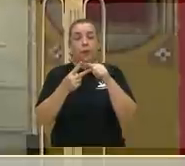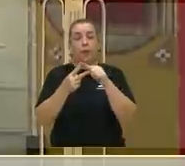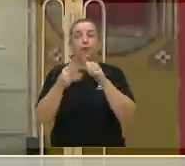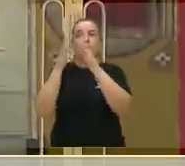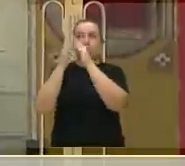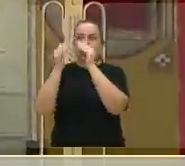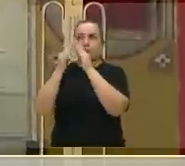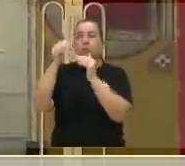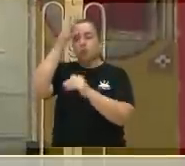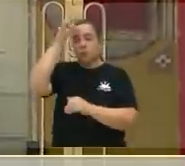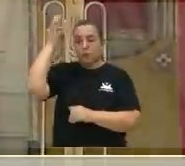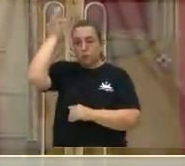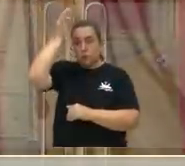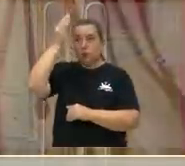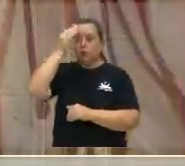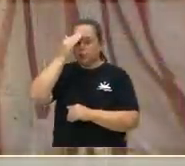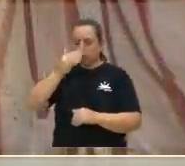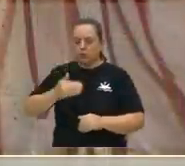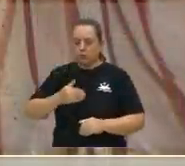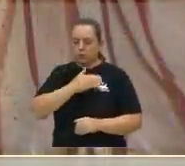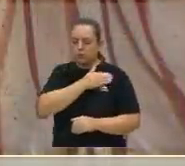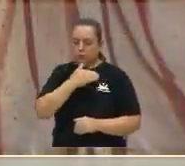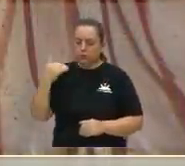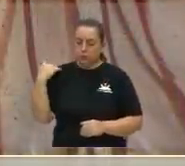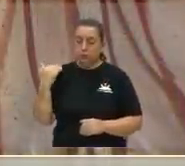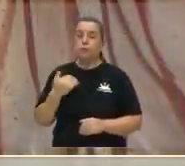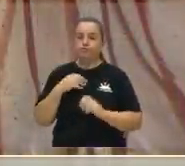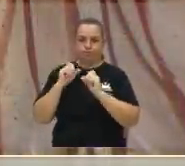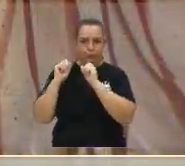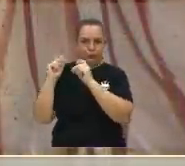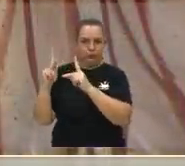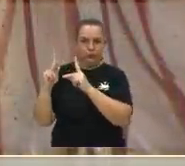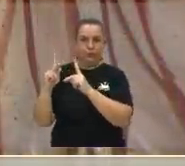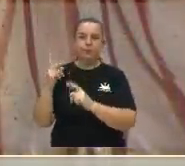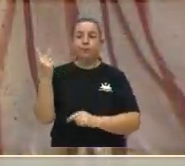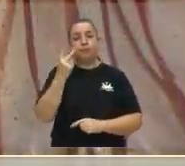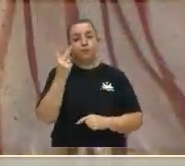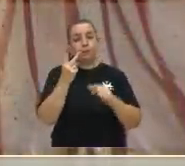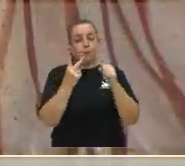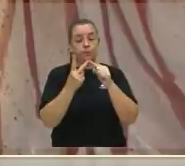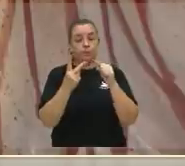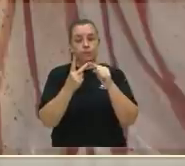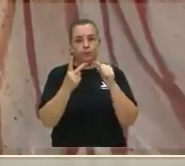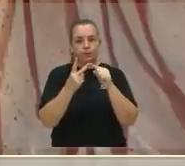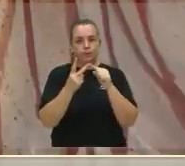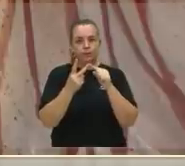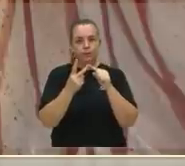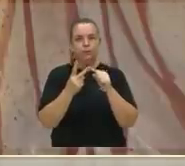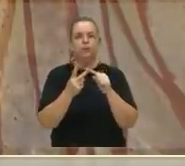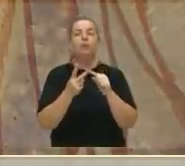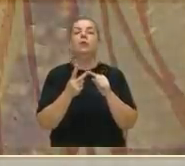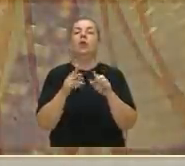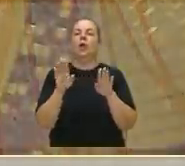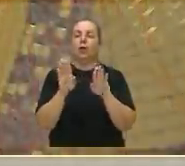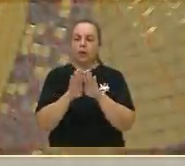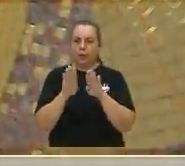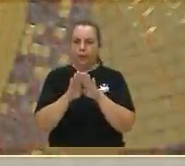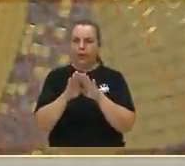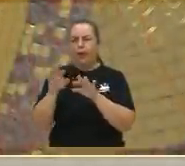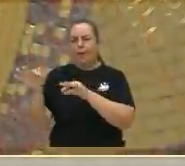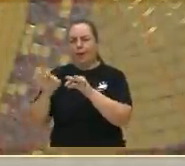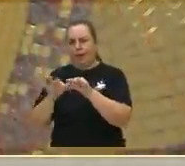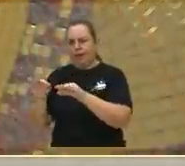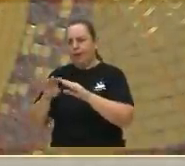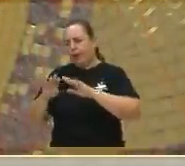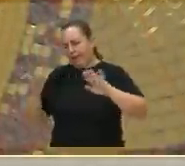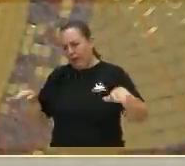sinal da cruz a invocação do espírito santo tua mesa preparada para fazer um exame